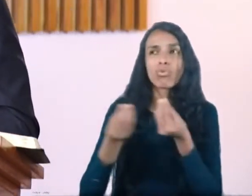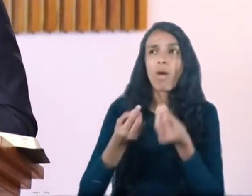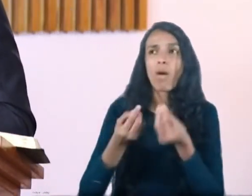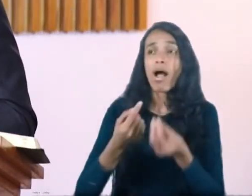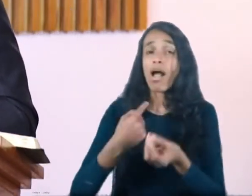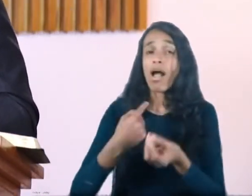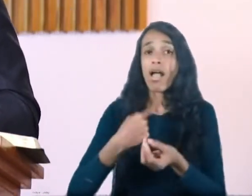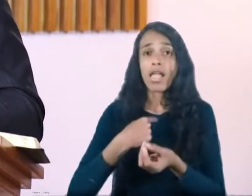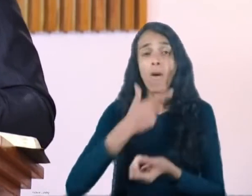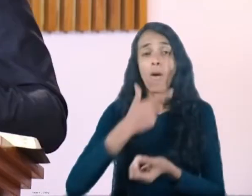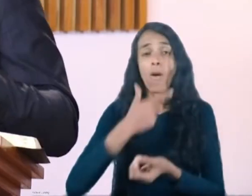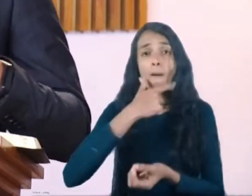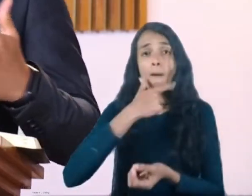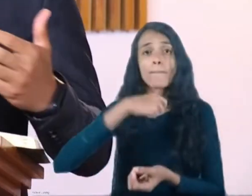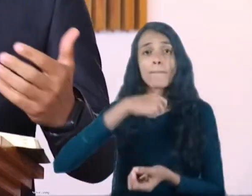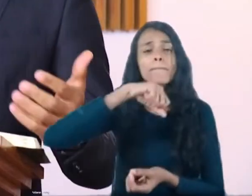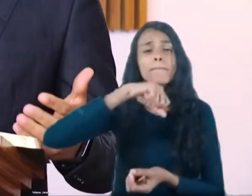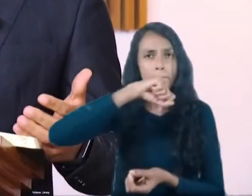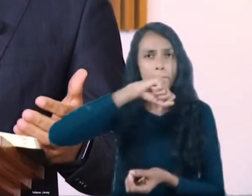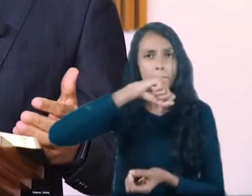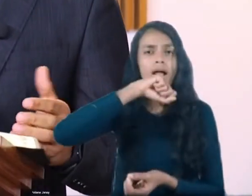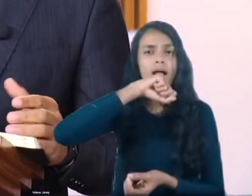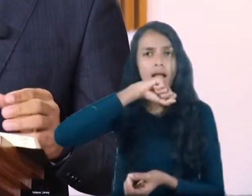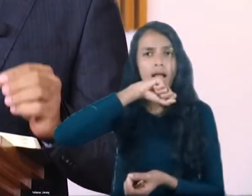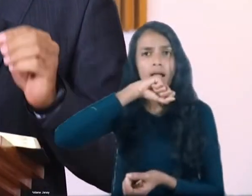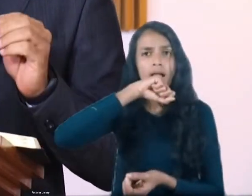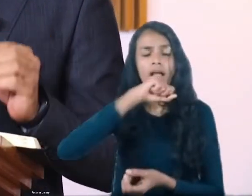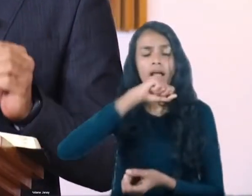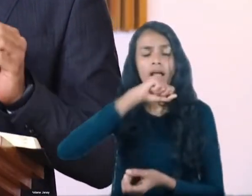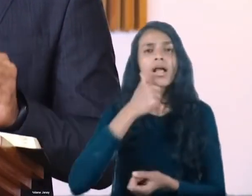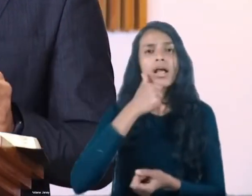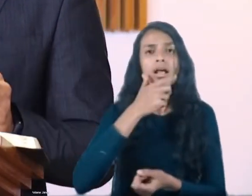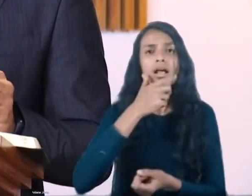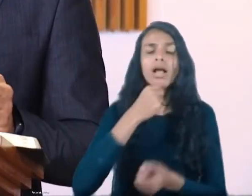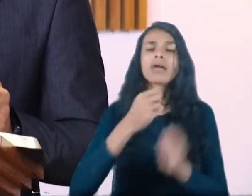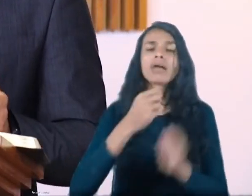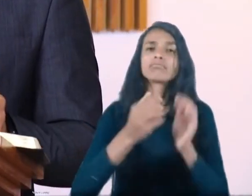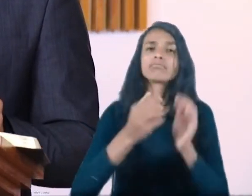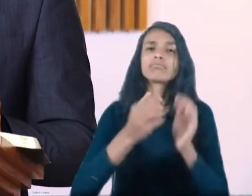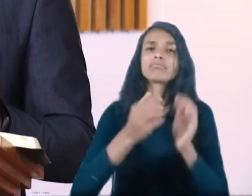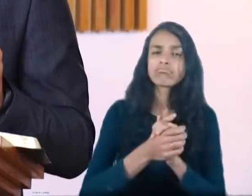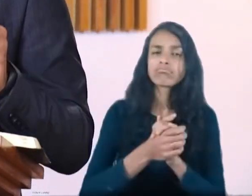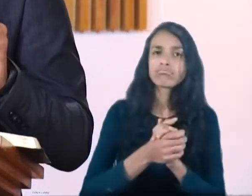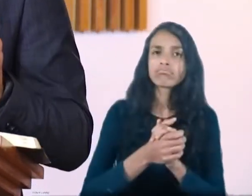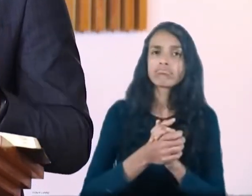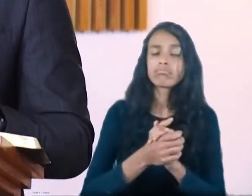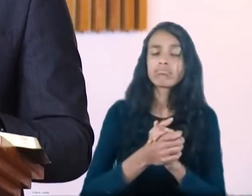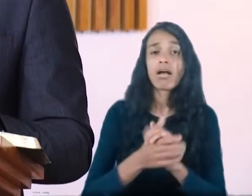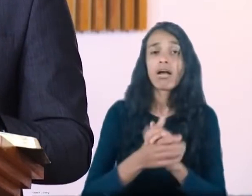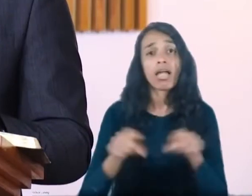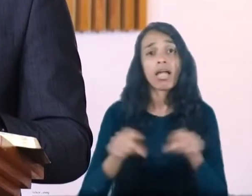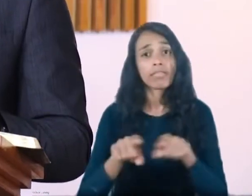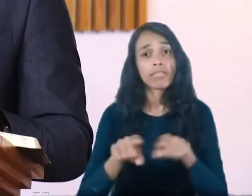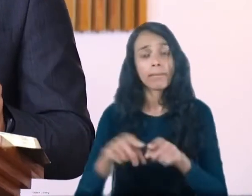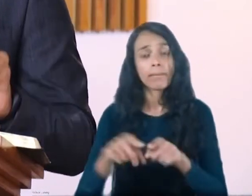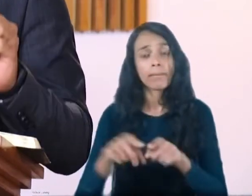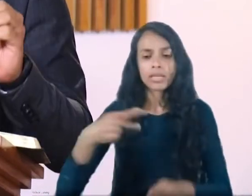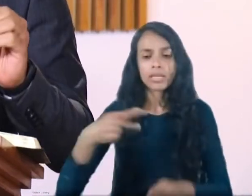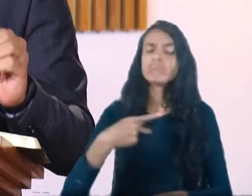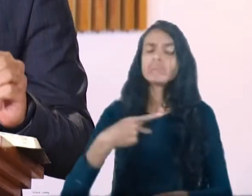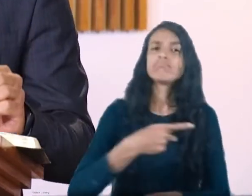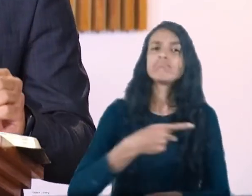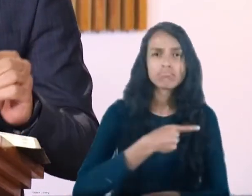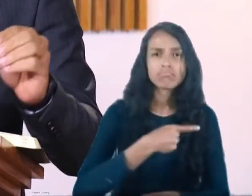pai, na condição de esposo e principalmente na condição de pastor,